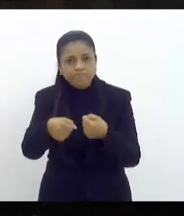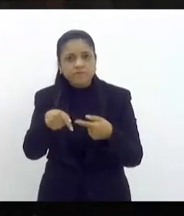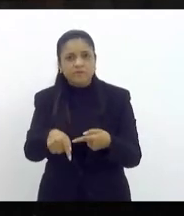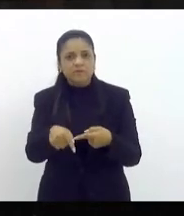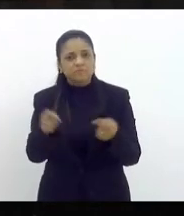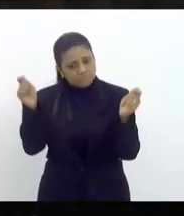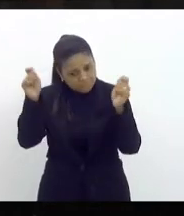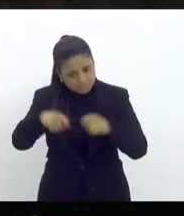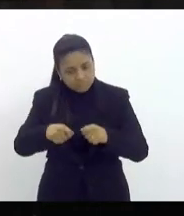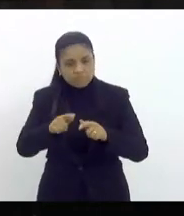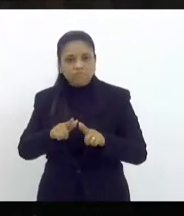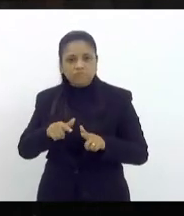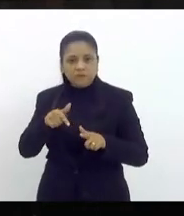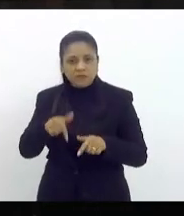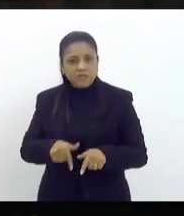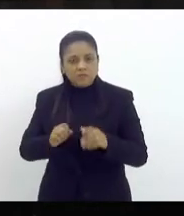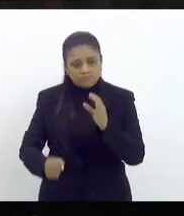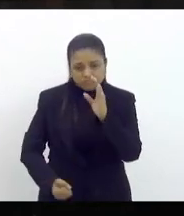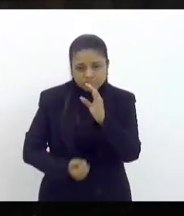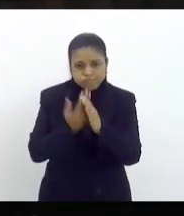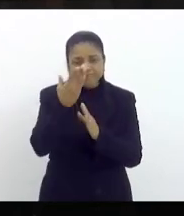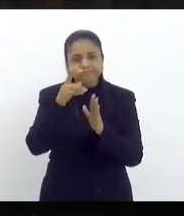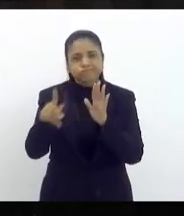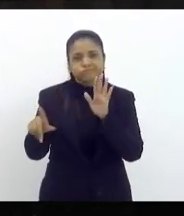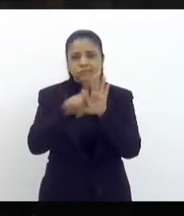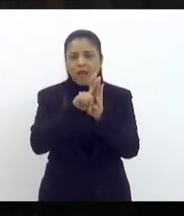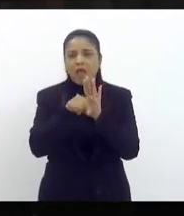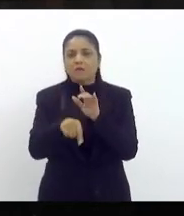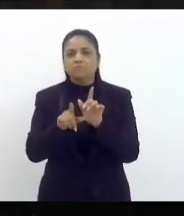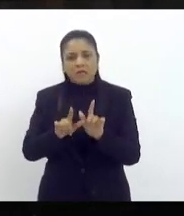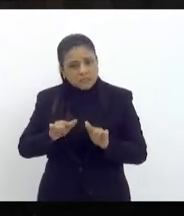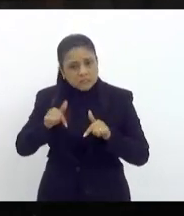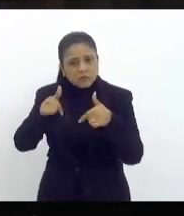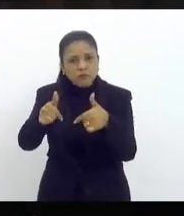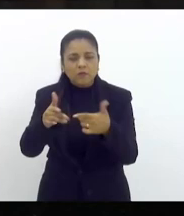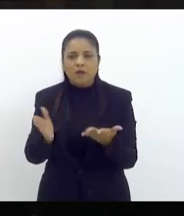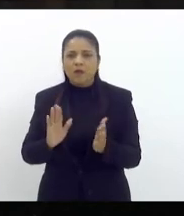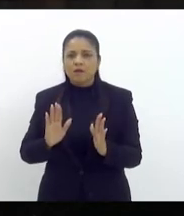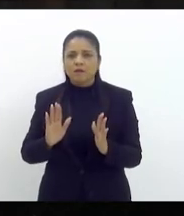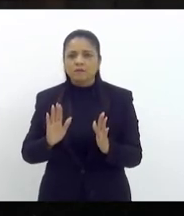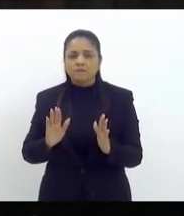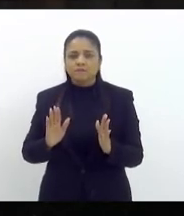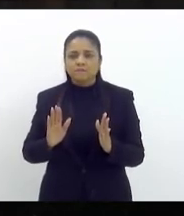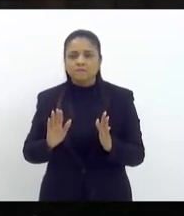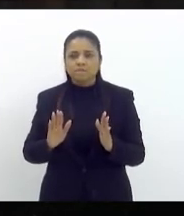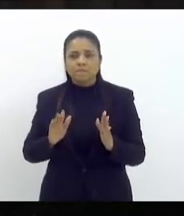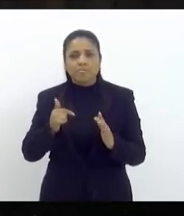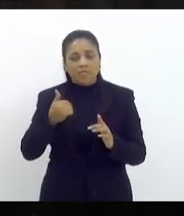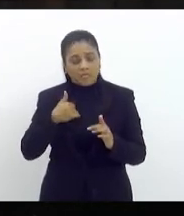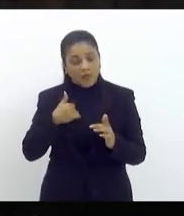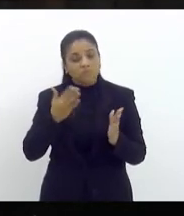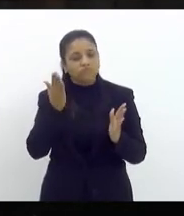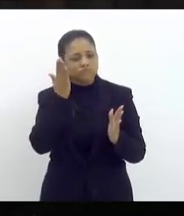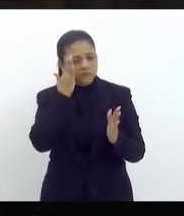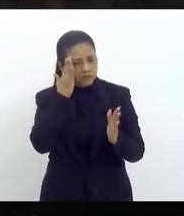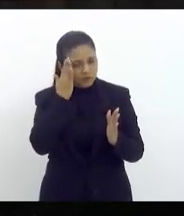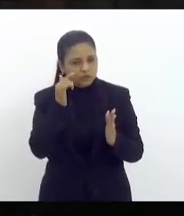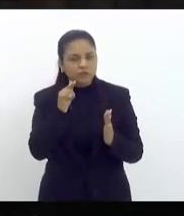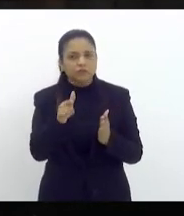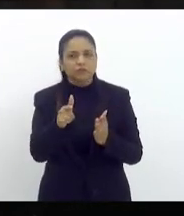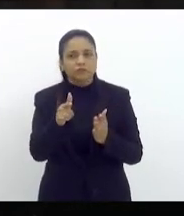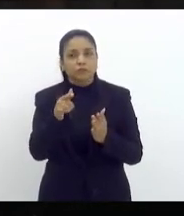daqui ser executado então fica aqui a nossa por um lado o gesto entendemos o gesto do